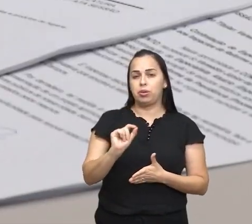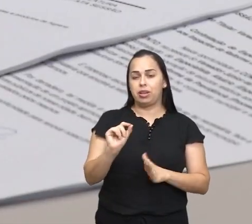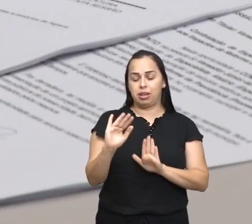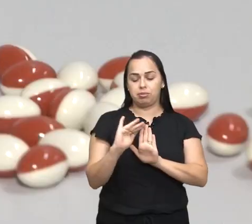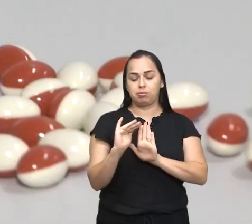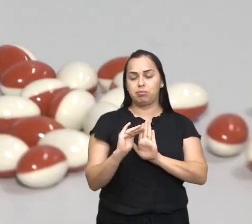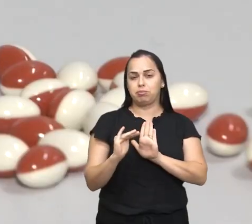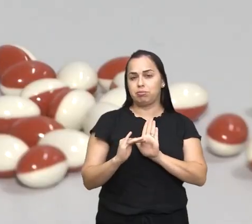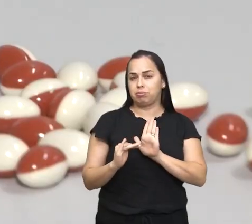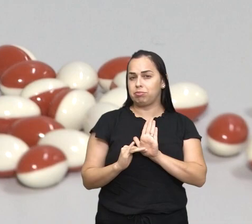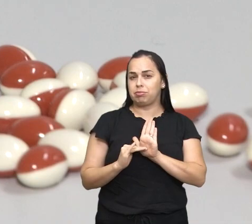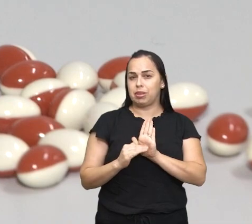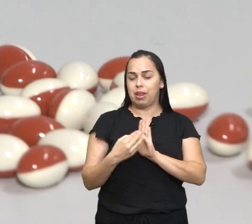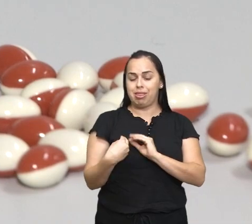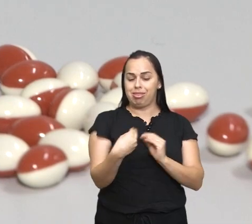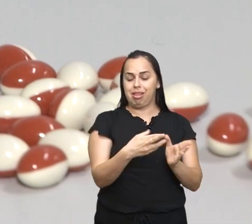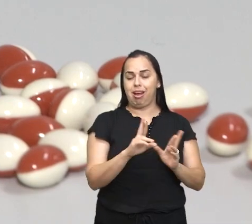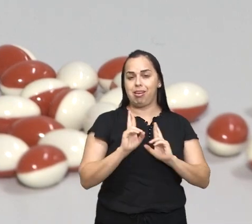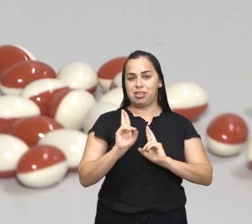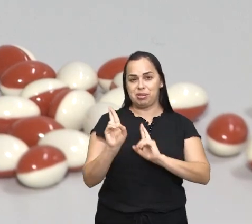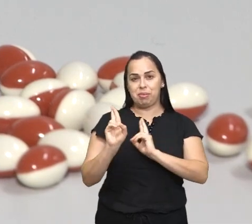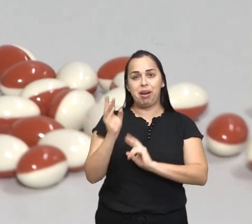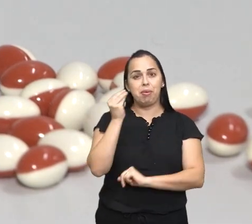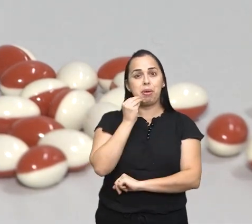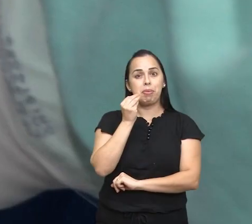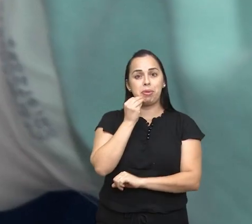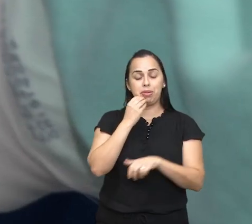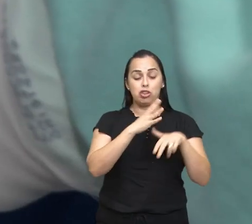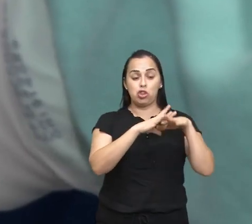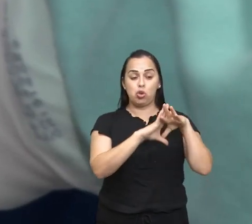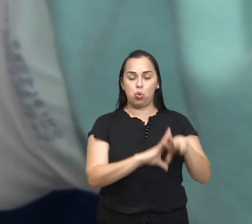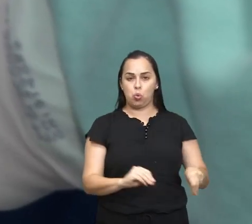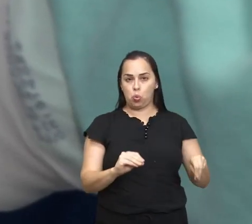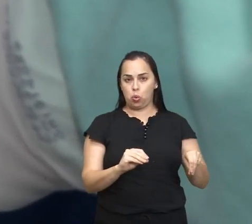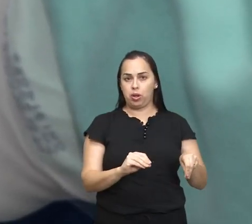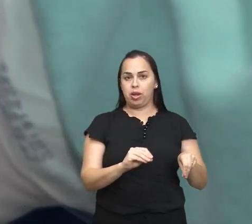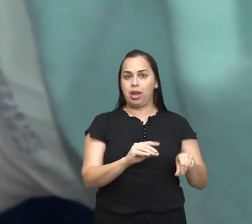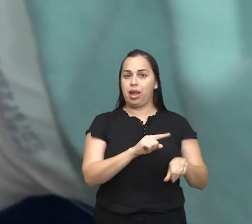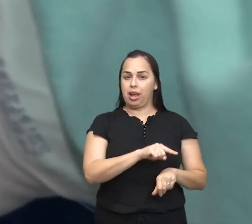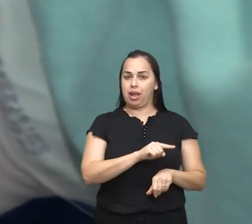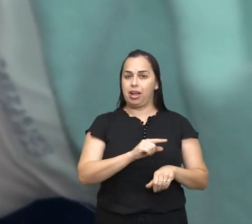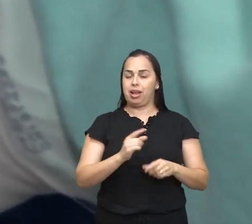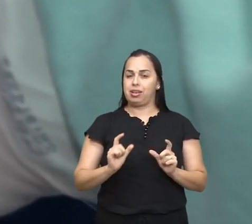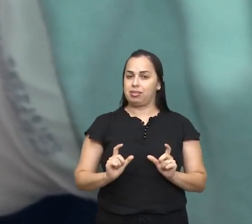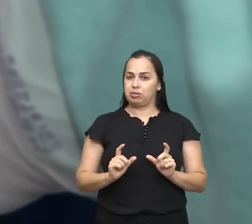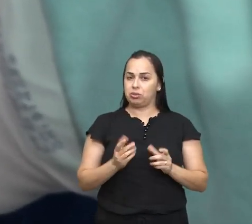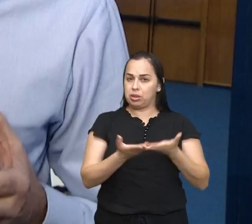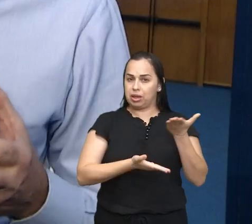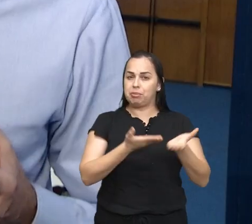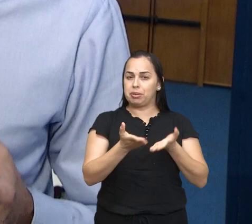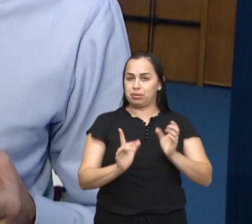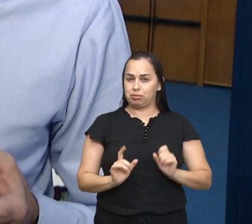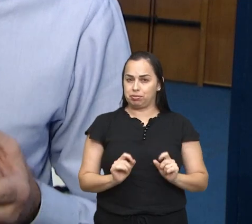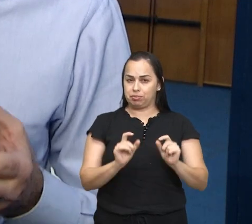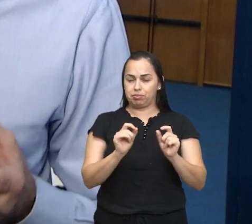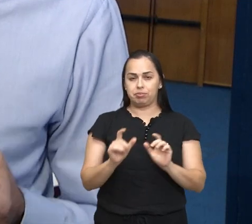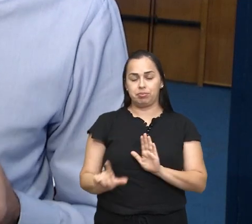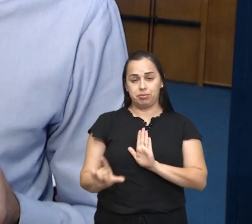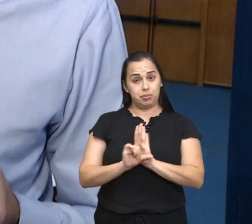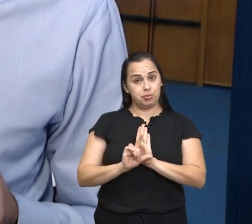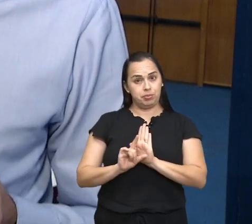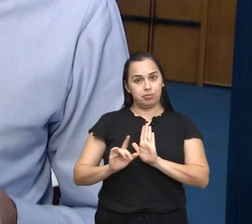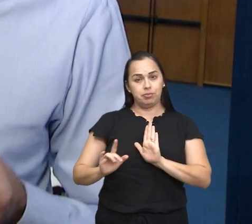novas regras darão esperança e uma chance maior de cura a quem está passando por um tratamento de câncer. Essa lei vai